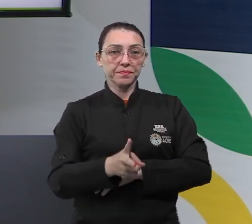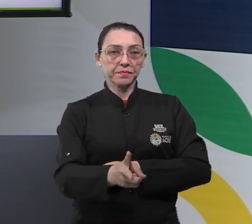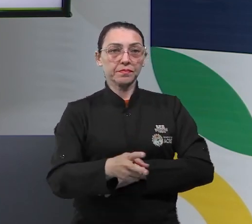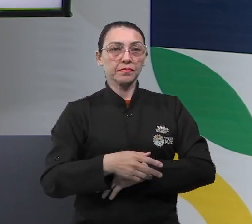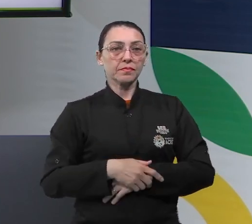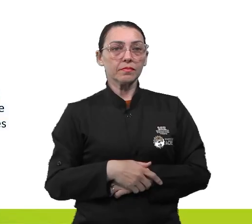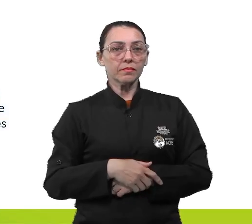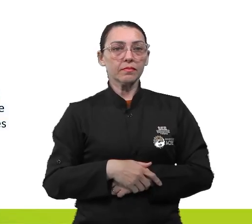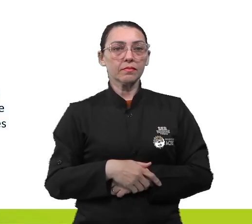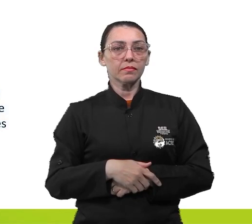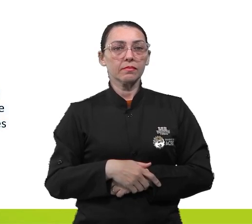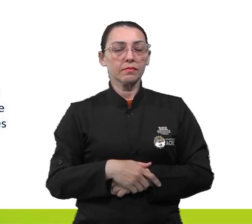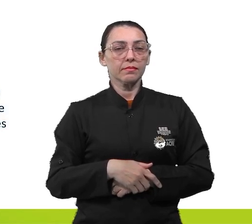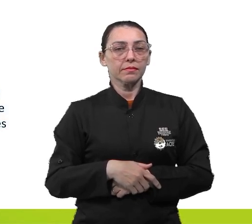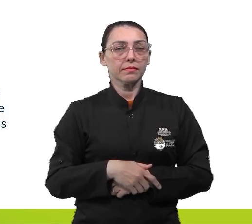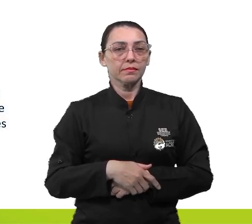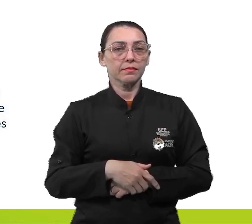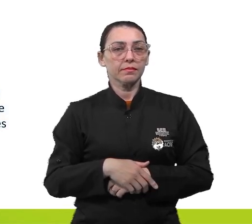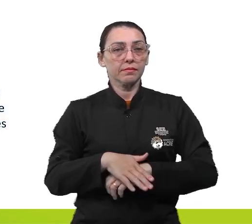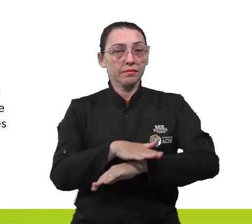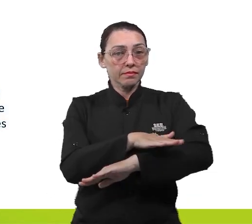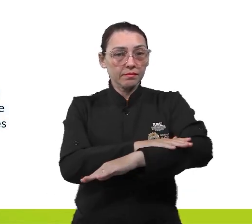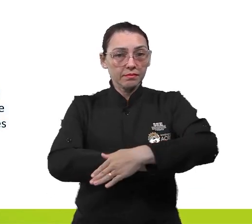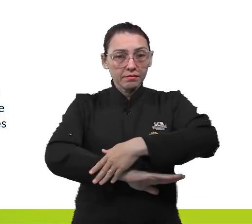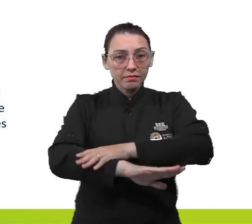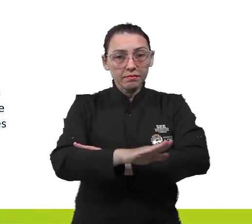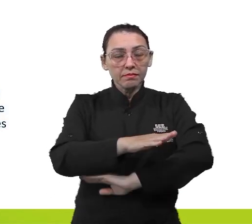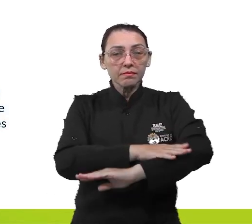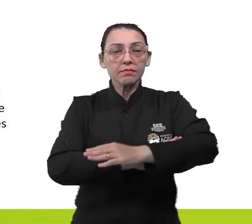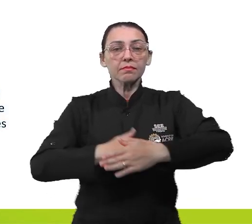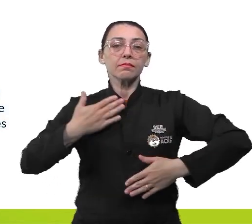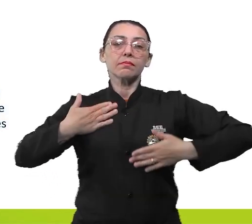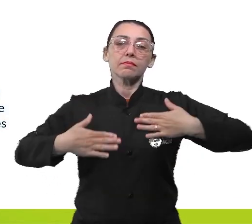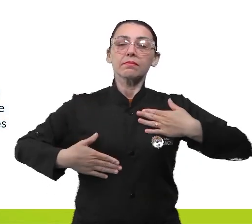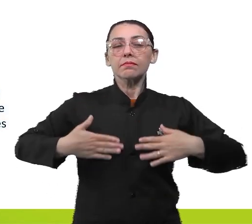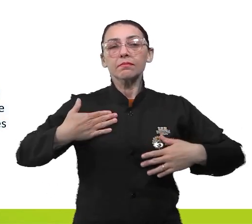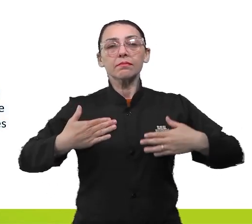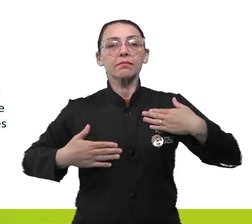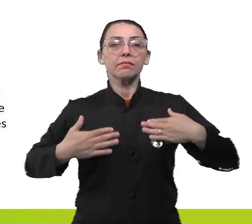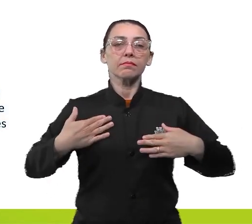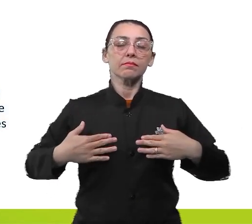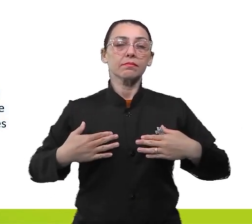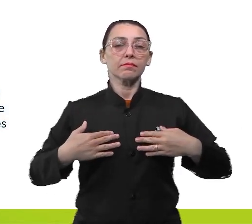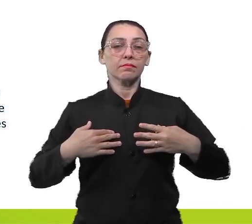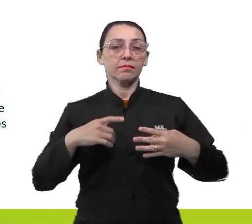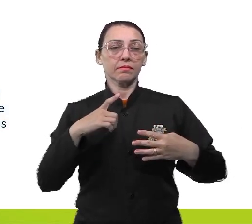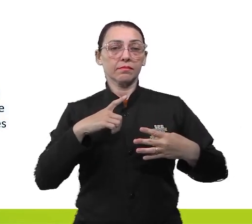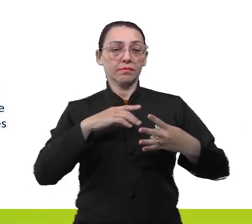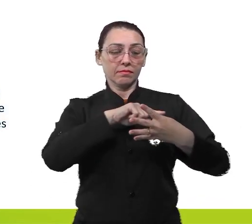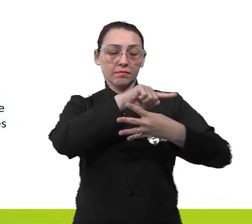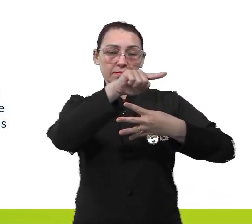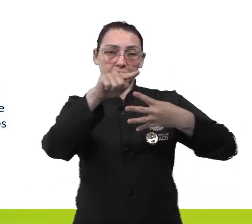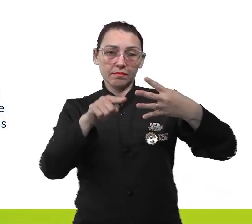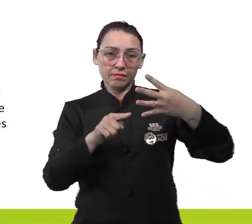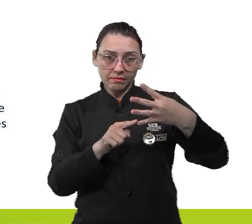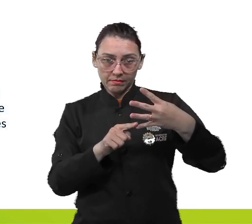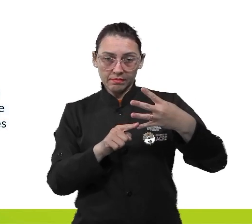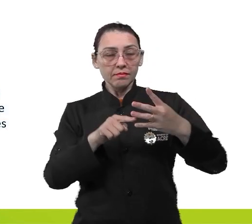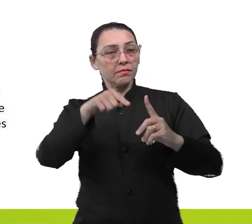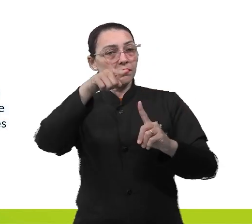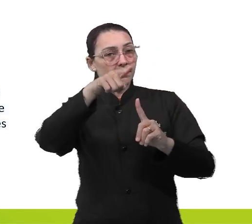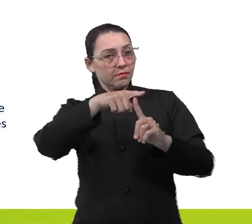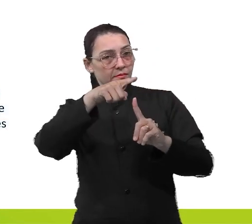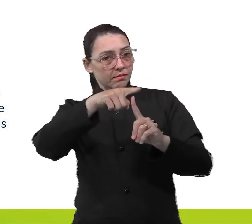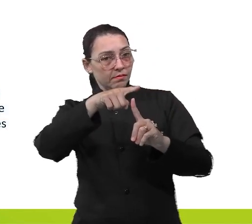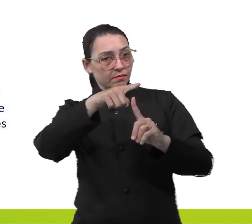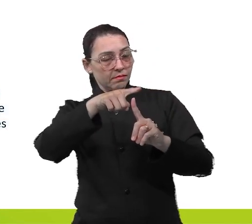nossa aula. Dessa vez, vamos falar sobre tecidos do corpo humano. O corpo humano, ele apresenta 4 tipos,